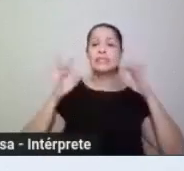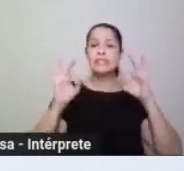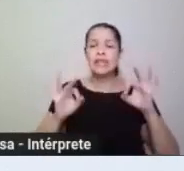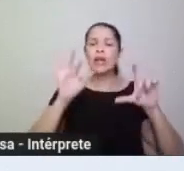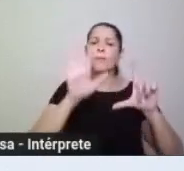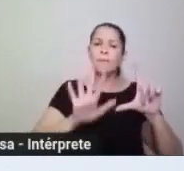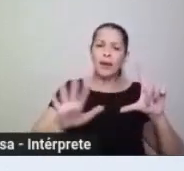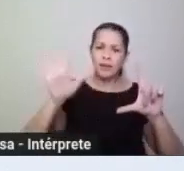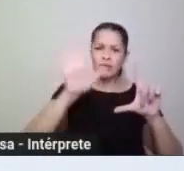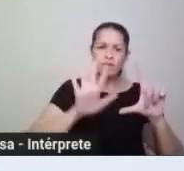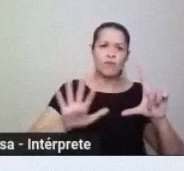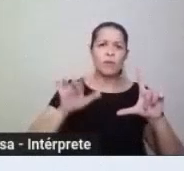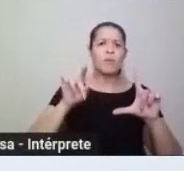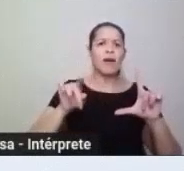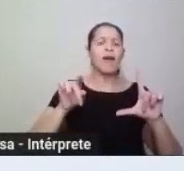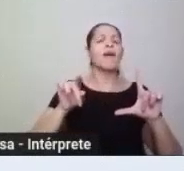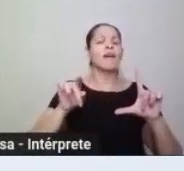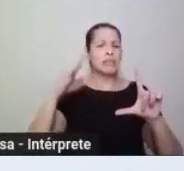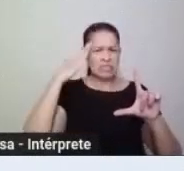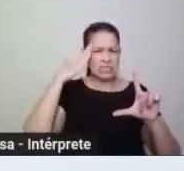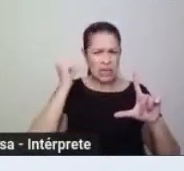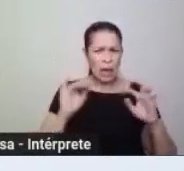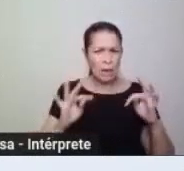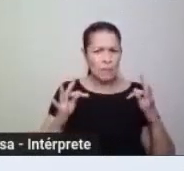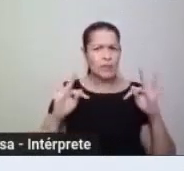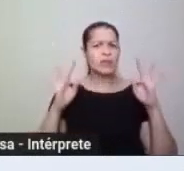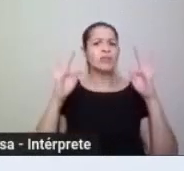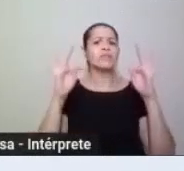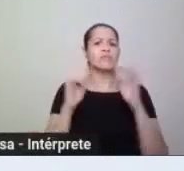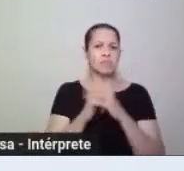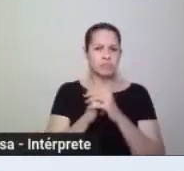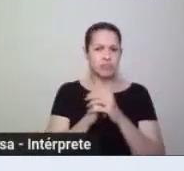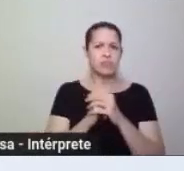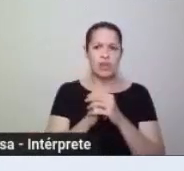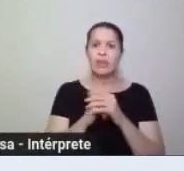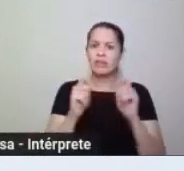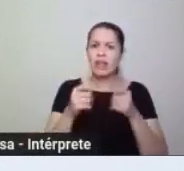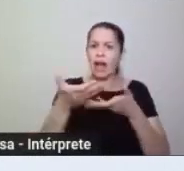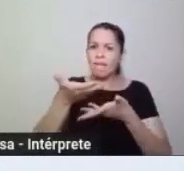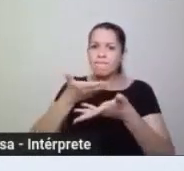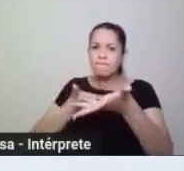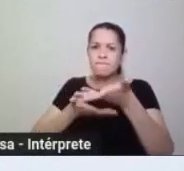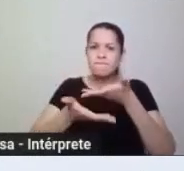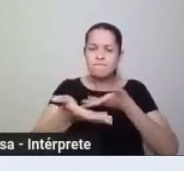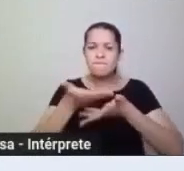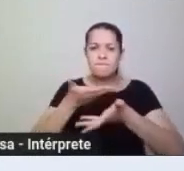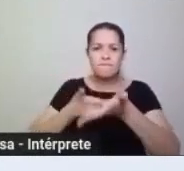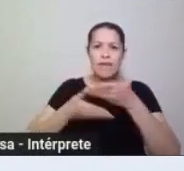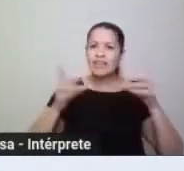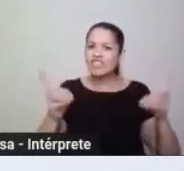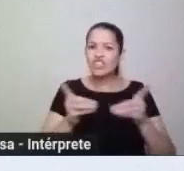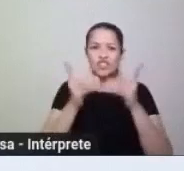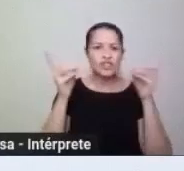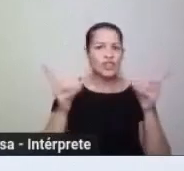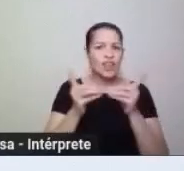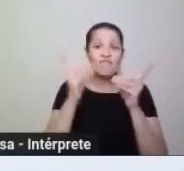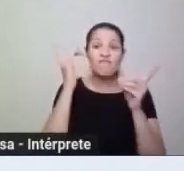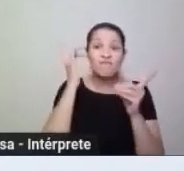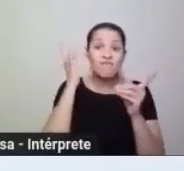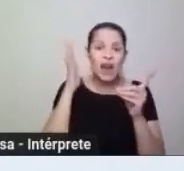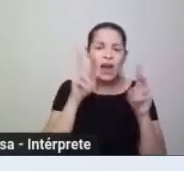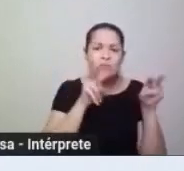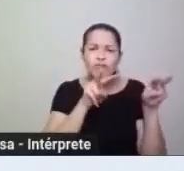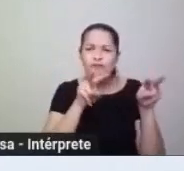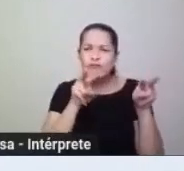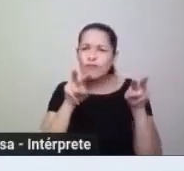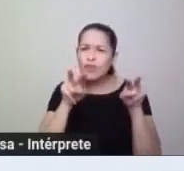plataforma, ela é inteligente, a plataforma ela é interativa, ela é muito didática, ela é muito fácil de